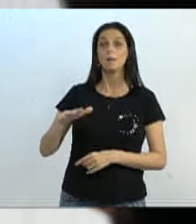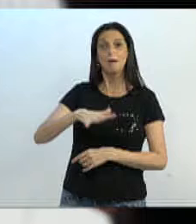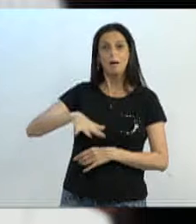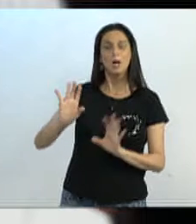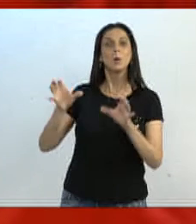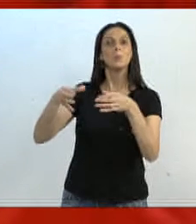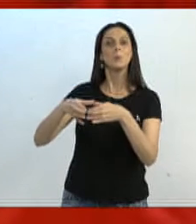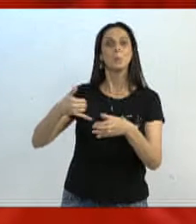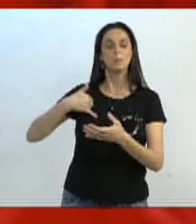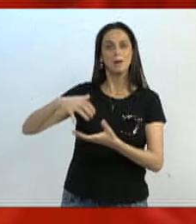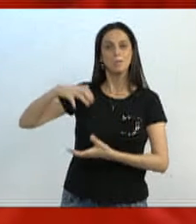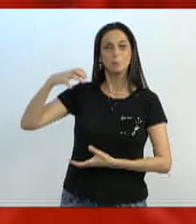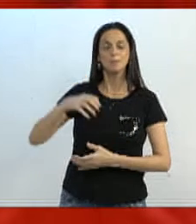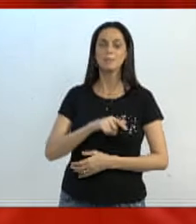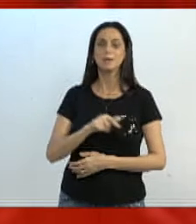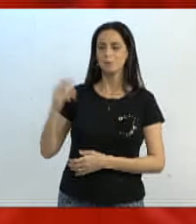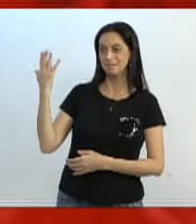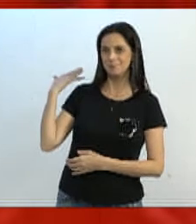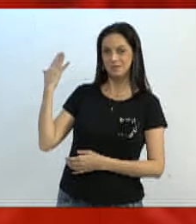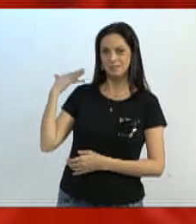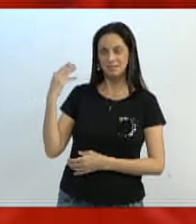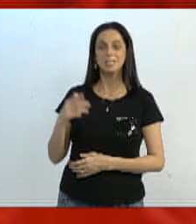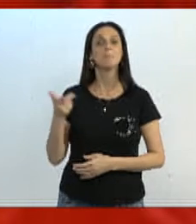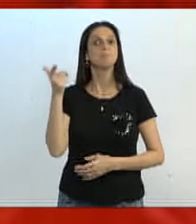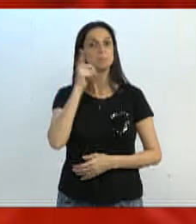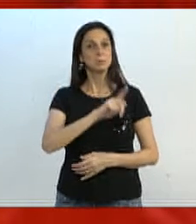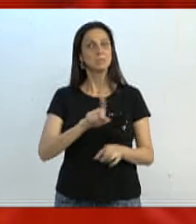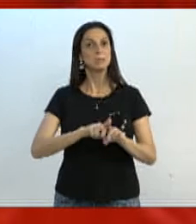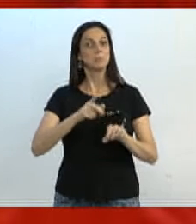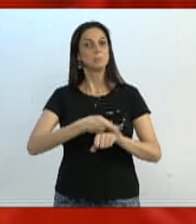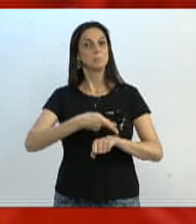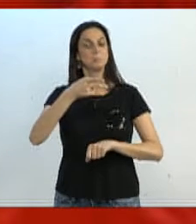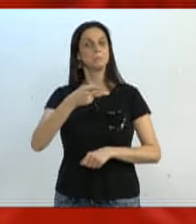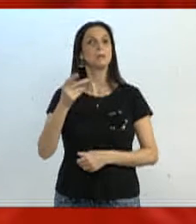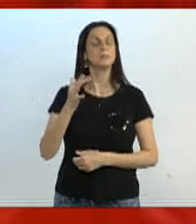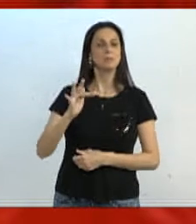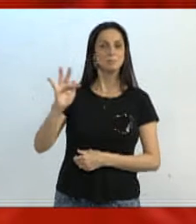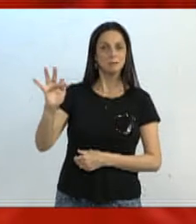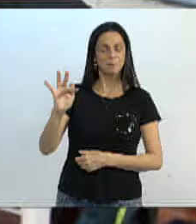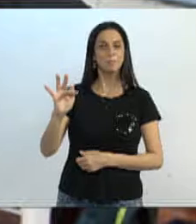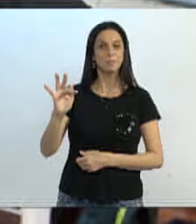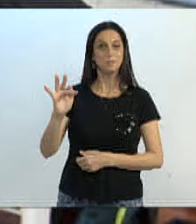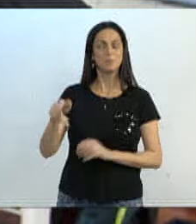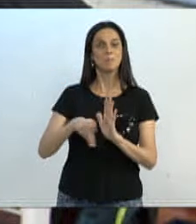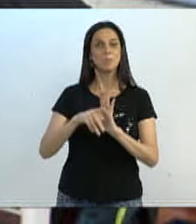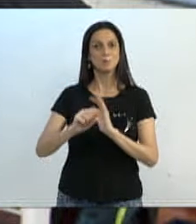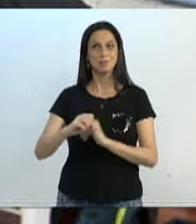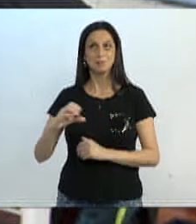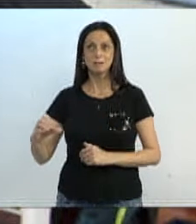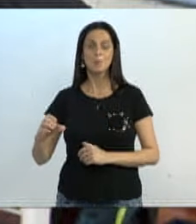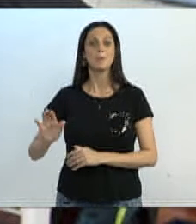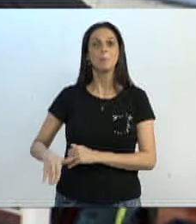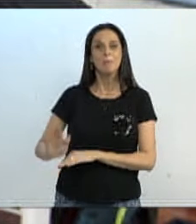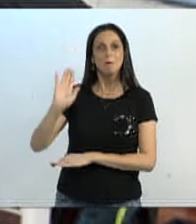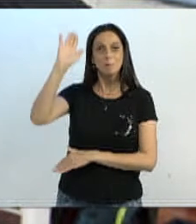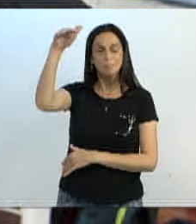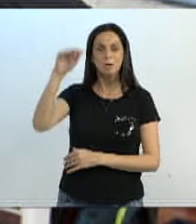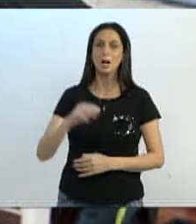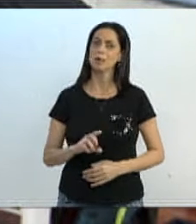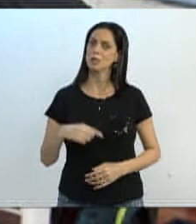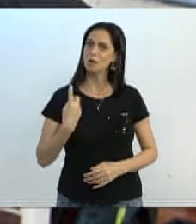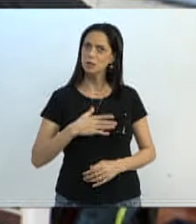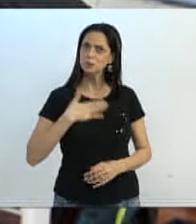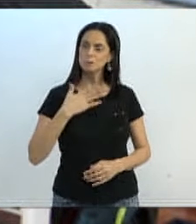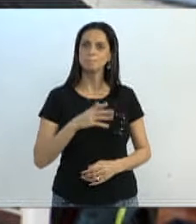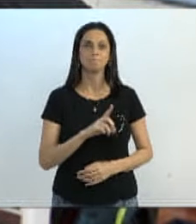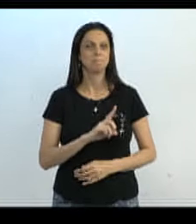Agora, na última semana, teve o título da Taça Federação Catarinense de Basquetebol. Isso não é uma surpresa, né?